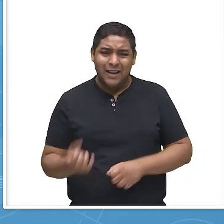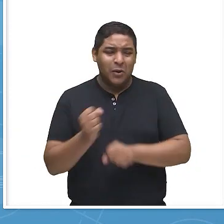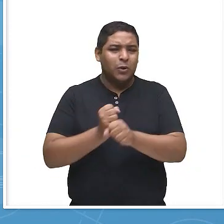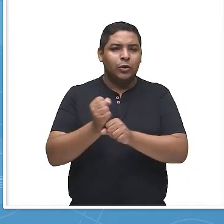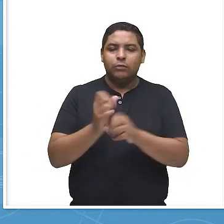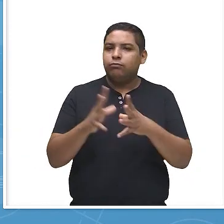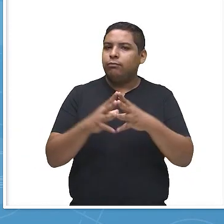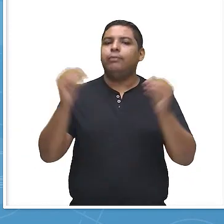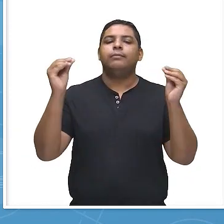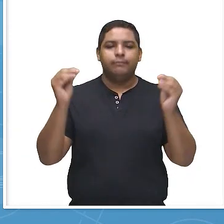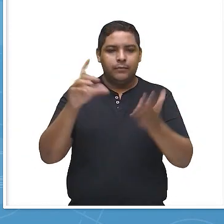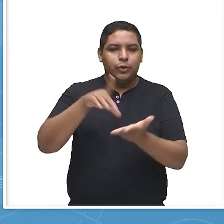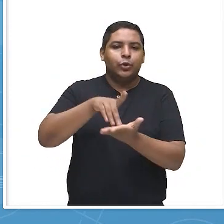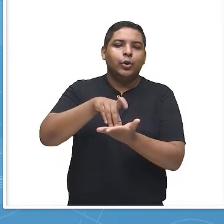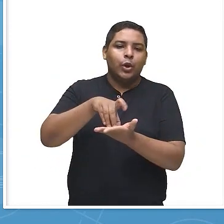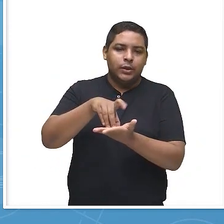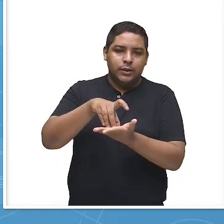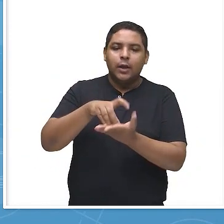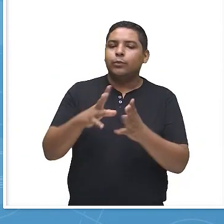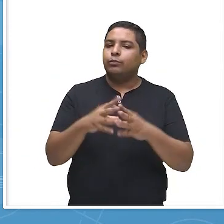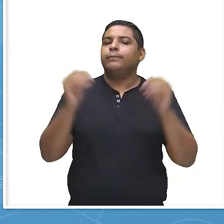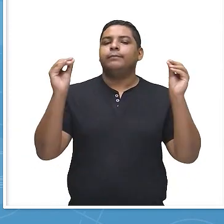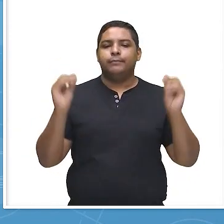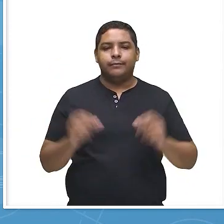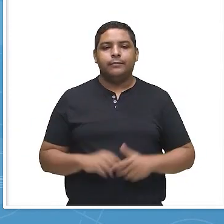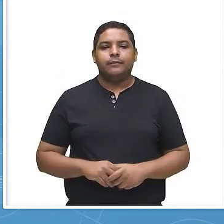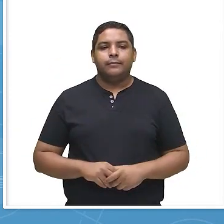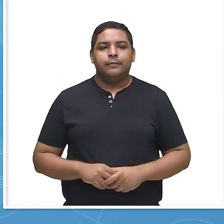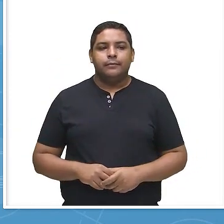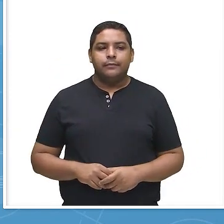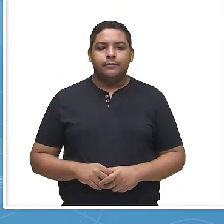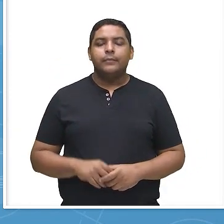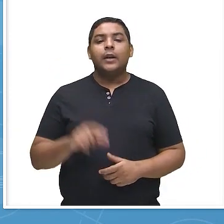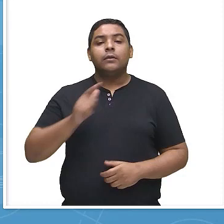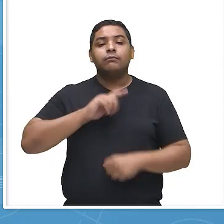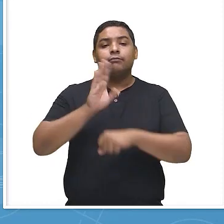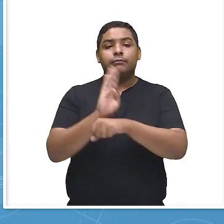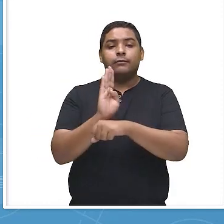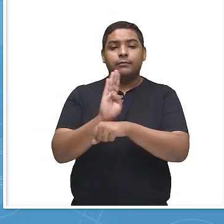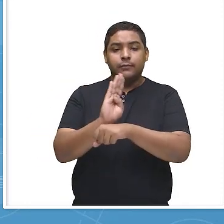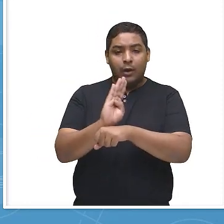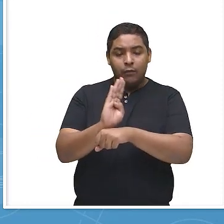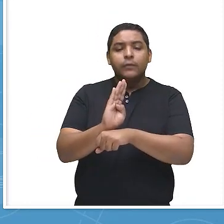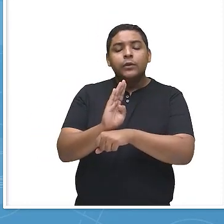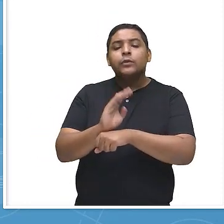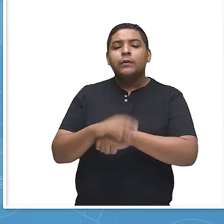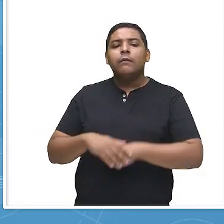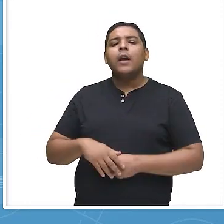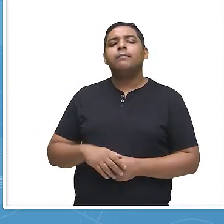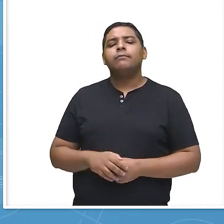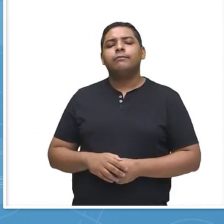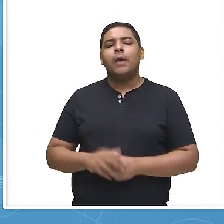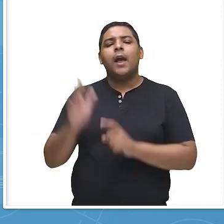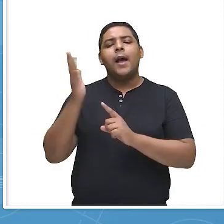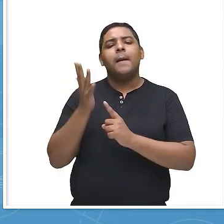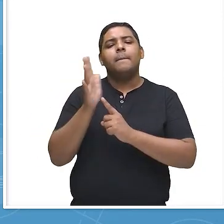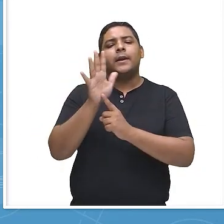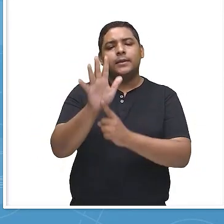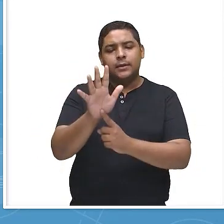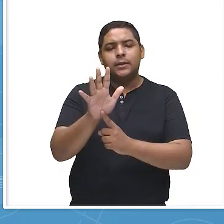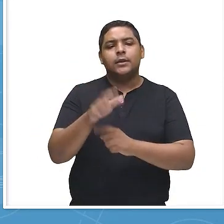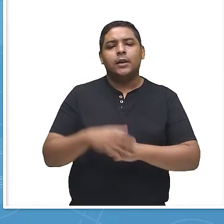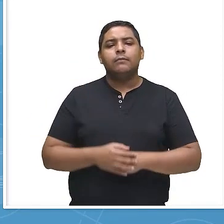antes. Tem um vídeo que eu quero mostrar para vocês que vai apresentar essa mesma tabela dentro de uma linha do